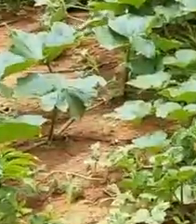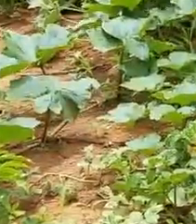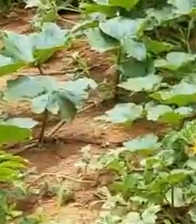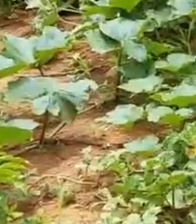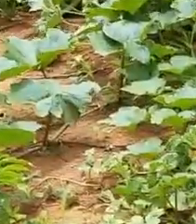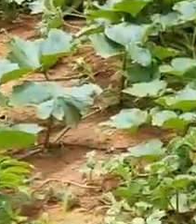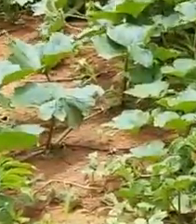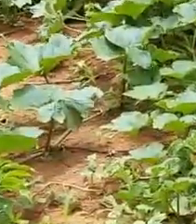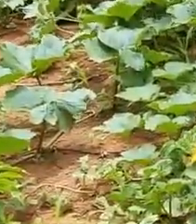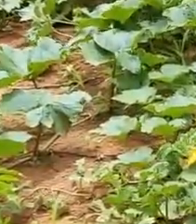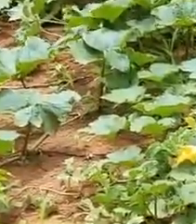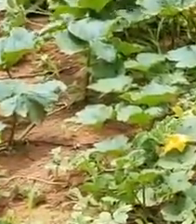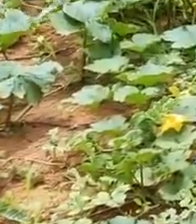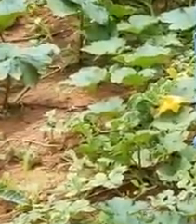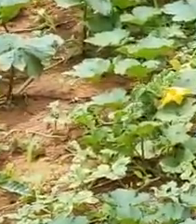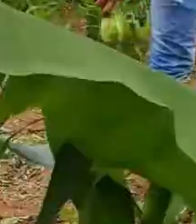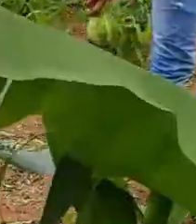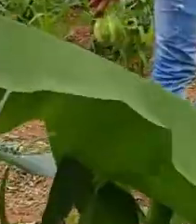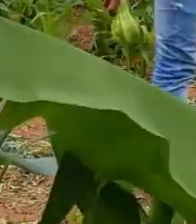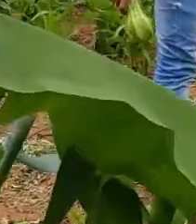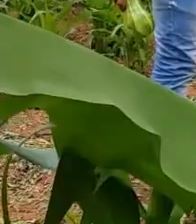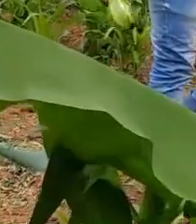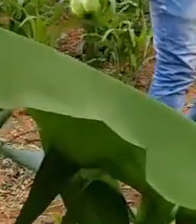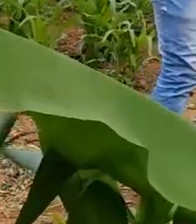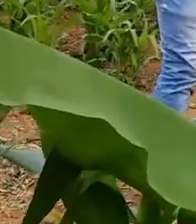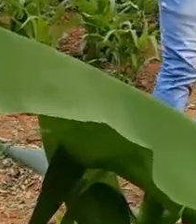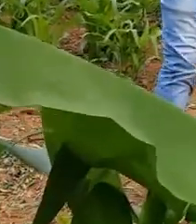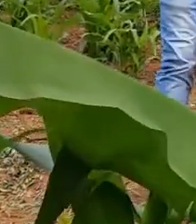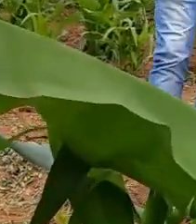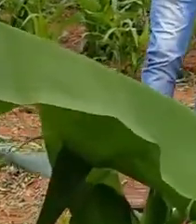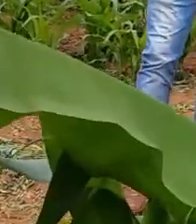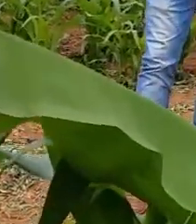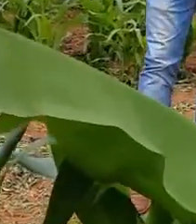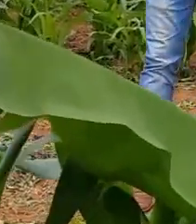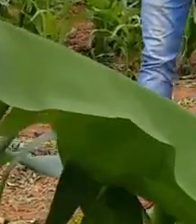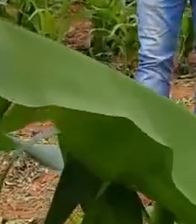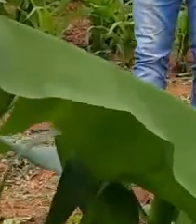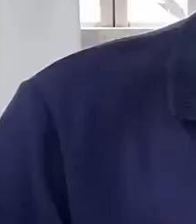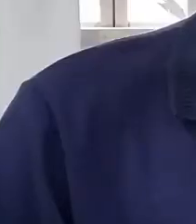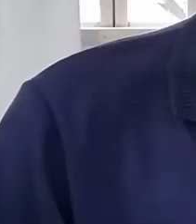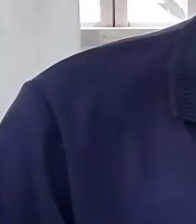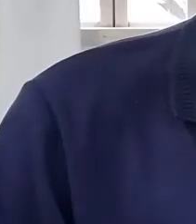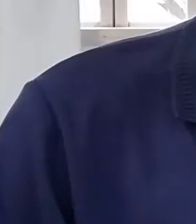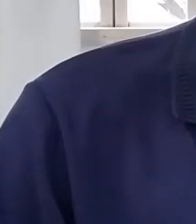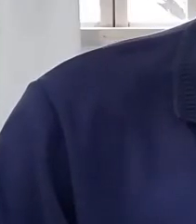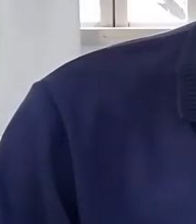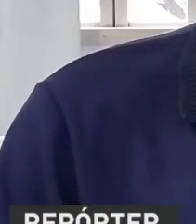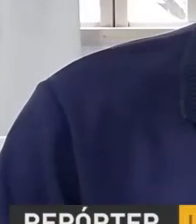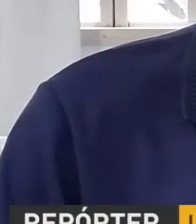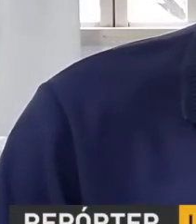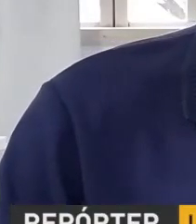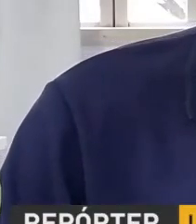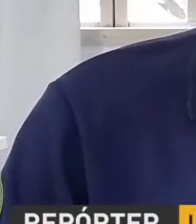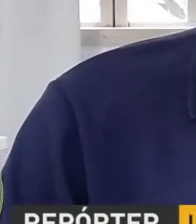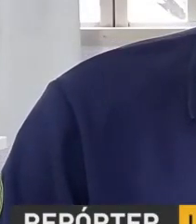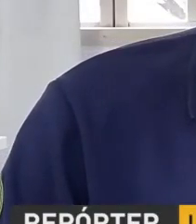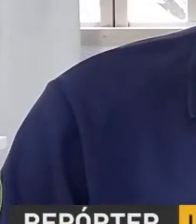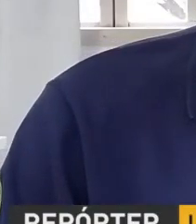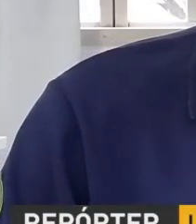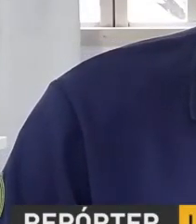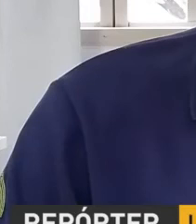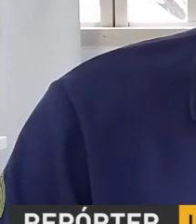são técnicos que apóiam esses agricultores para que possam produzir mais e melhor prova poemas não apenas na parte técnica